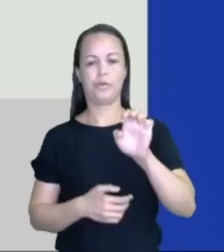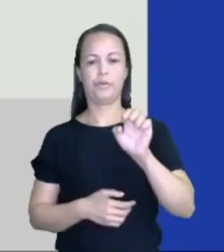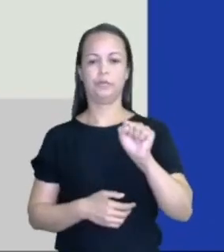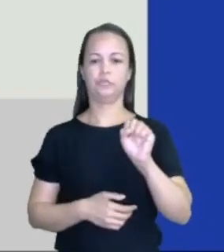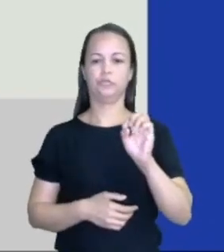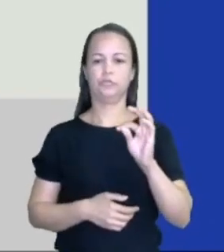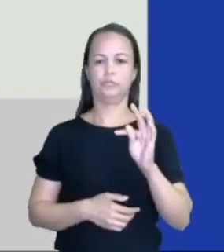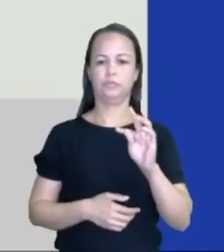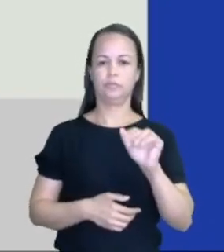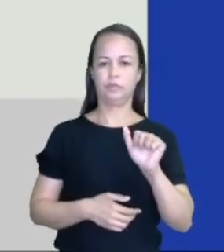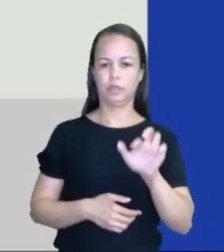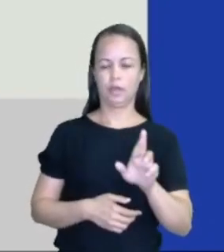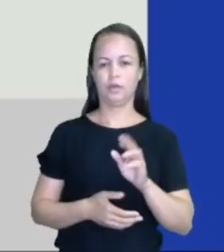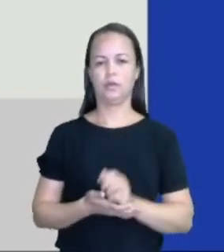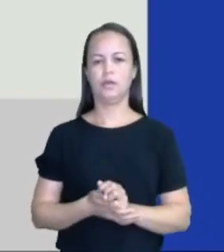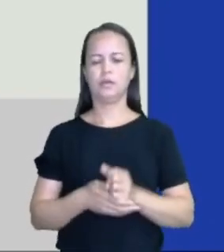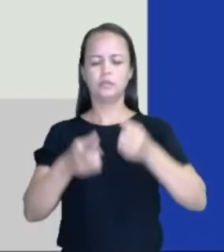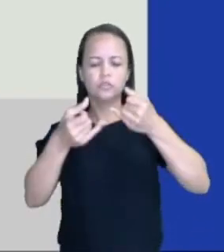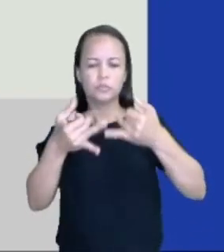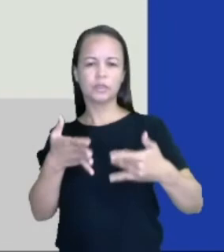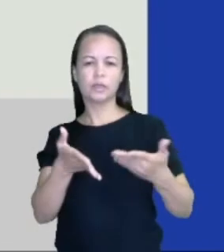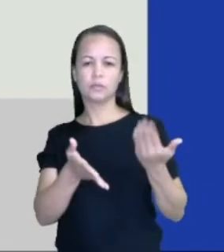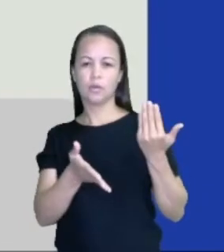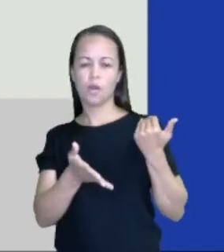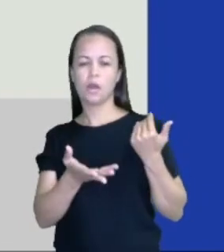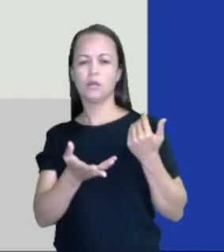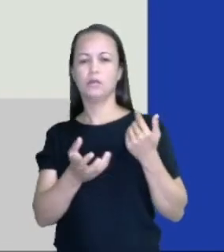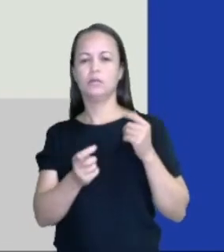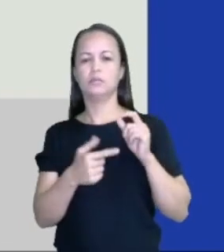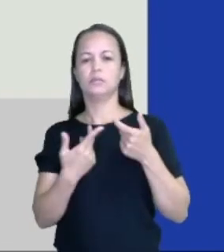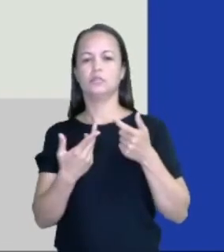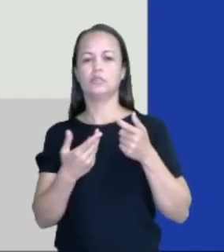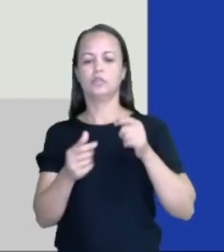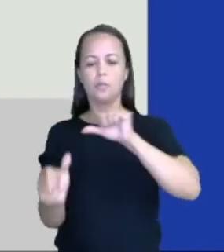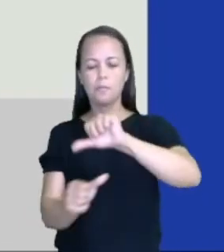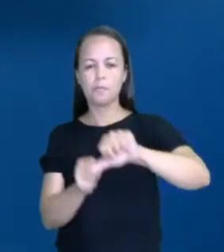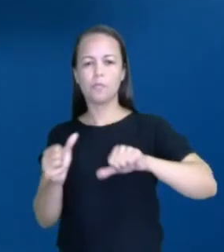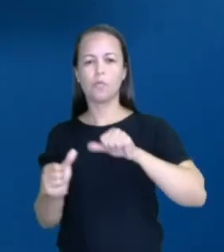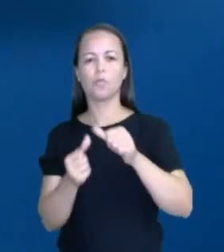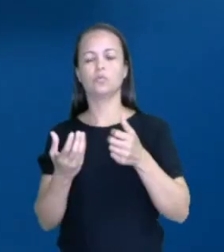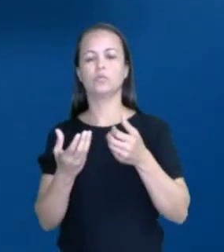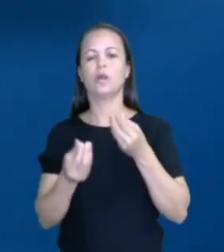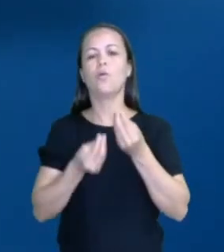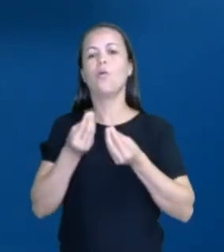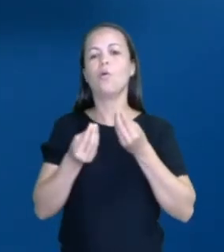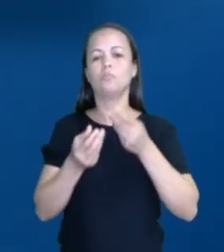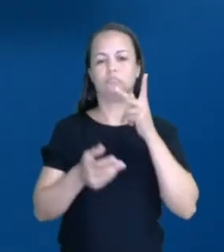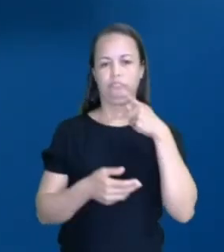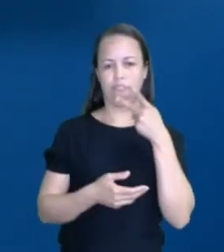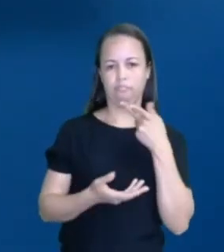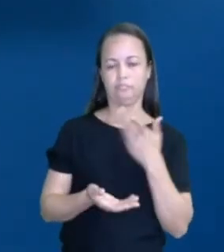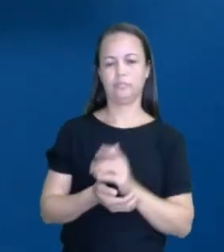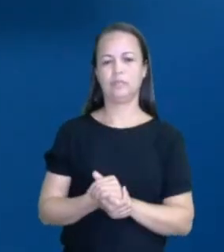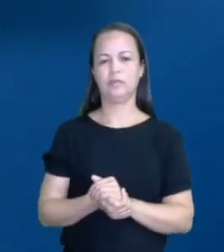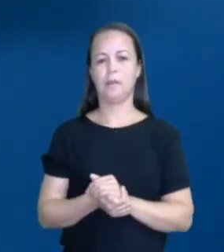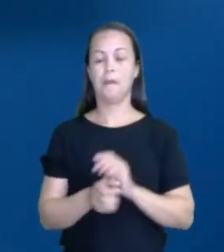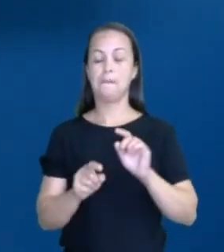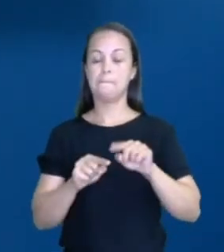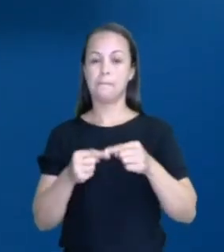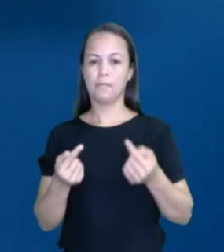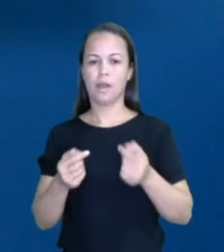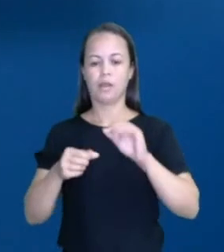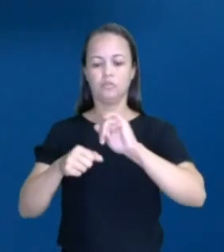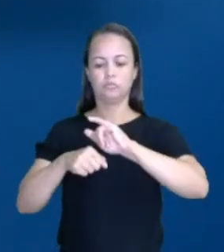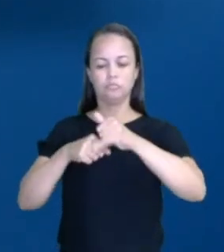explicação anterior, a gente viu que muda o sentido do que a gente está dizendo, mas com alguns adjetivos